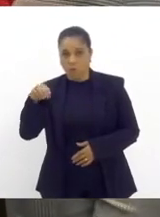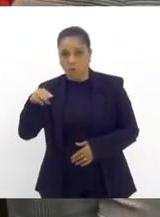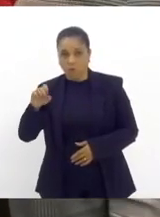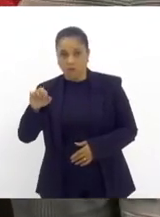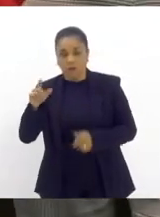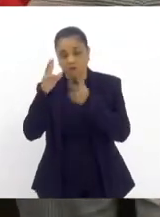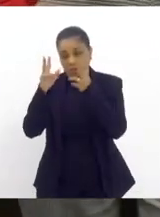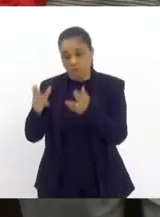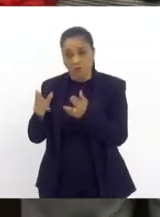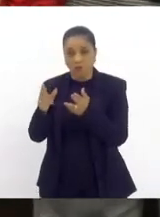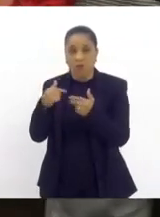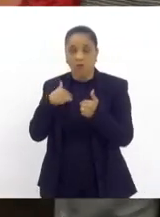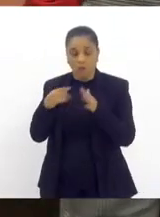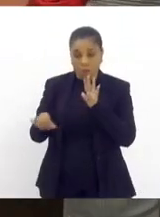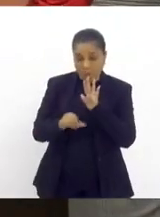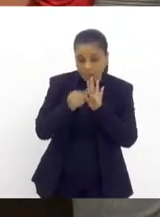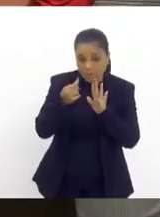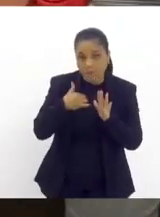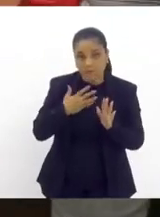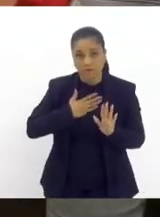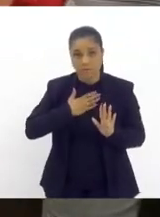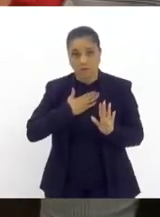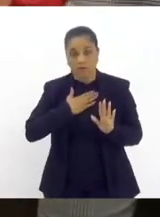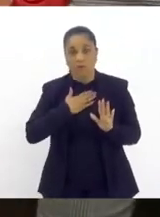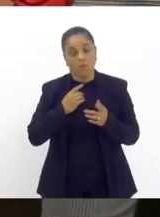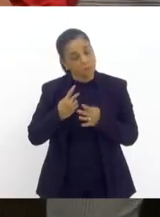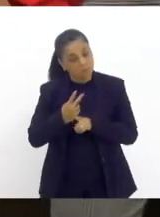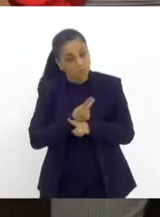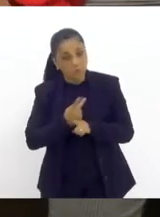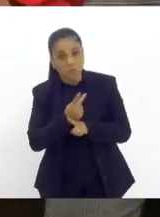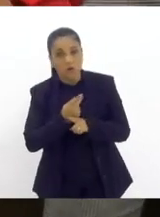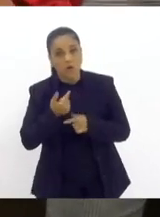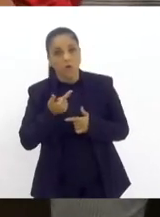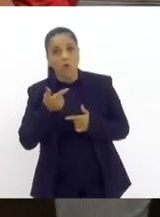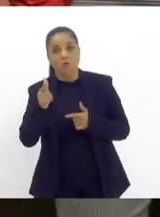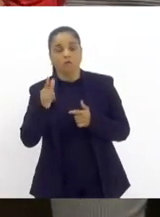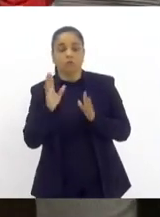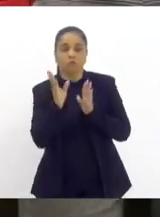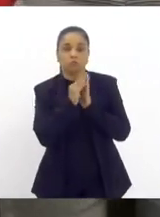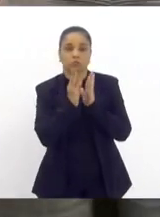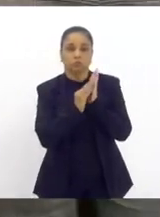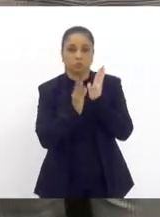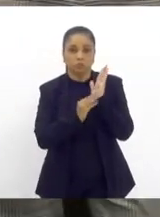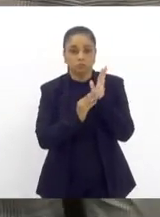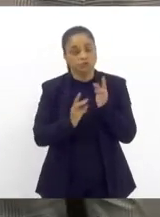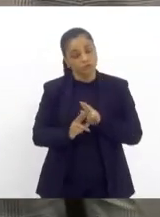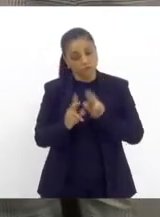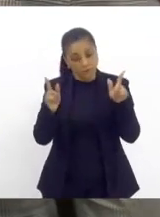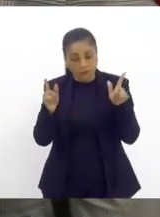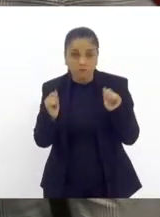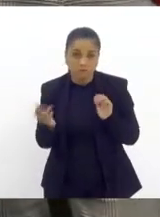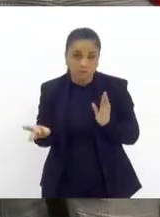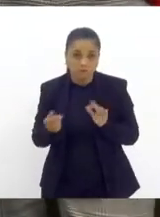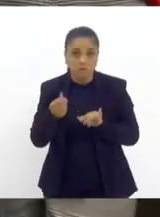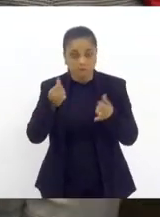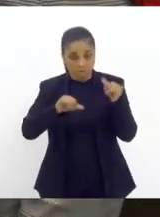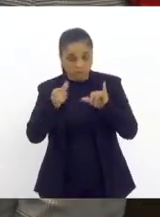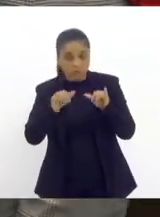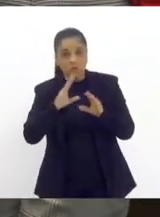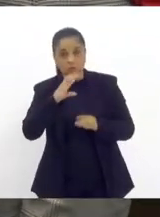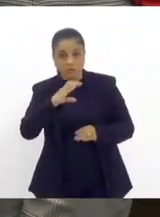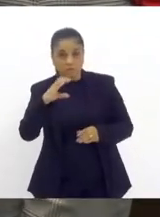como tá em primeira eu tenho condições de buscar outros titular após aprovação aqui porque o conteúdo pode ser diferente e a ccj já se